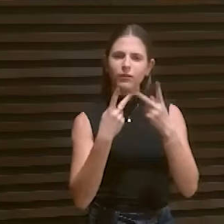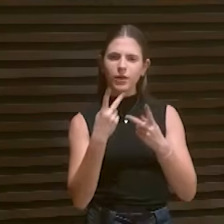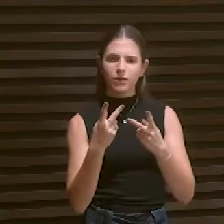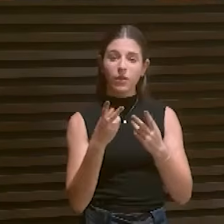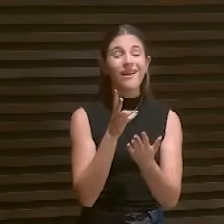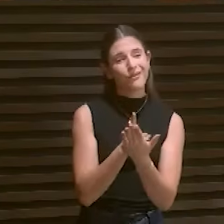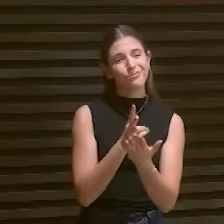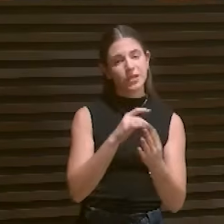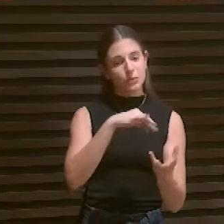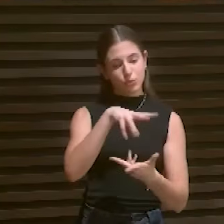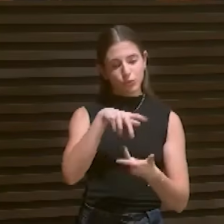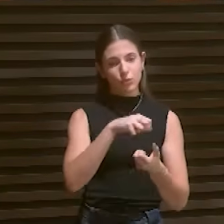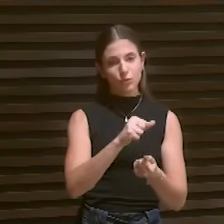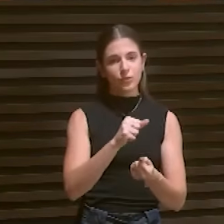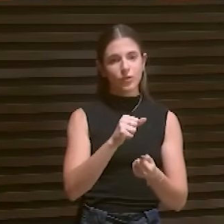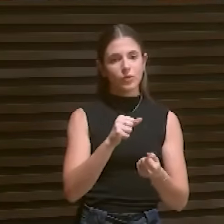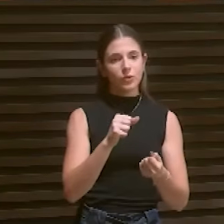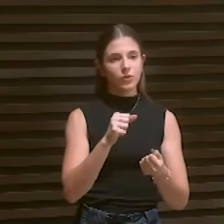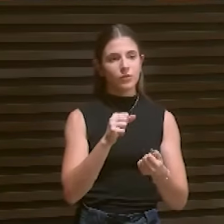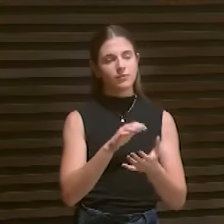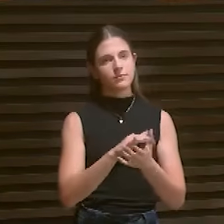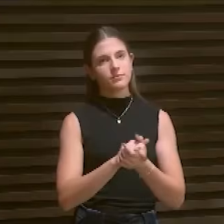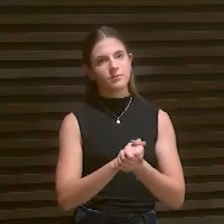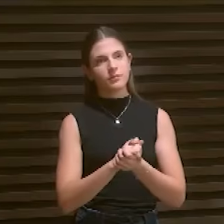mesmo mundo que está nas garras e, de certa